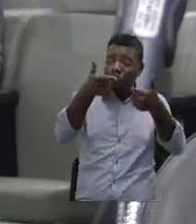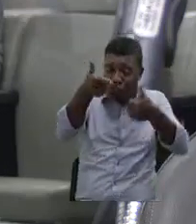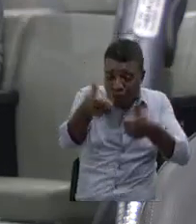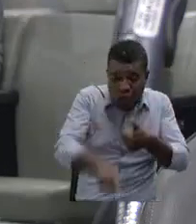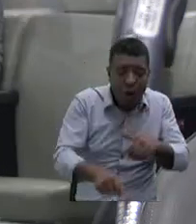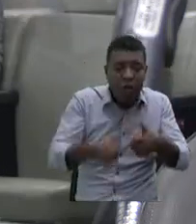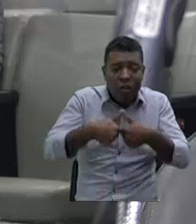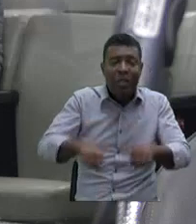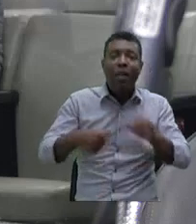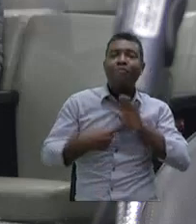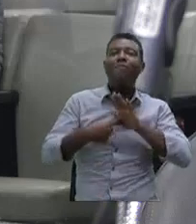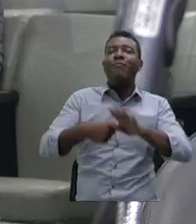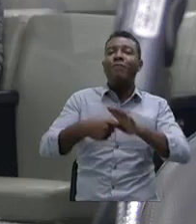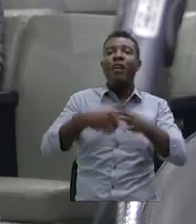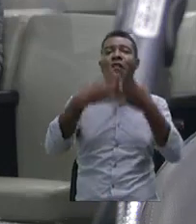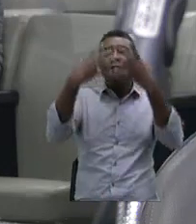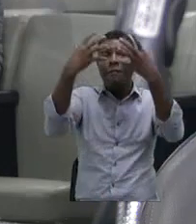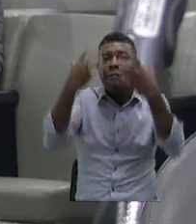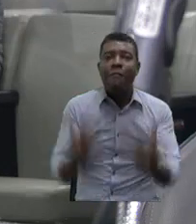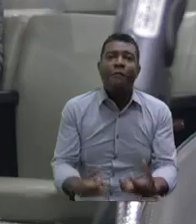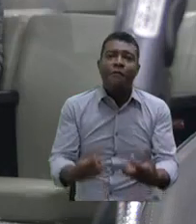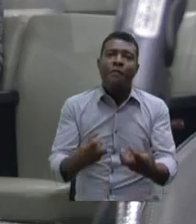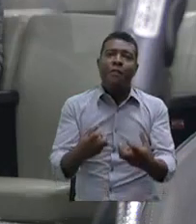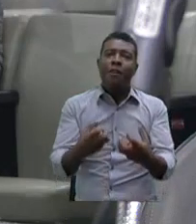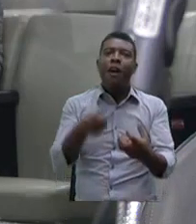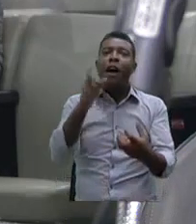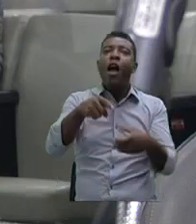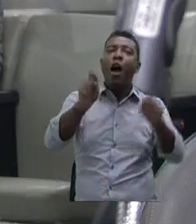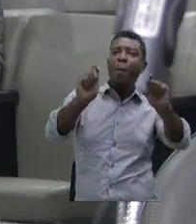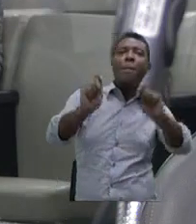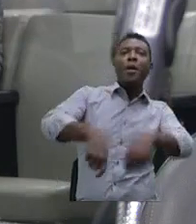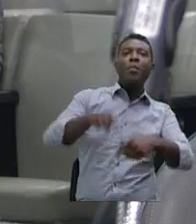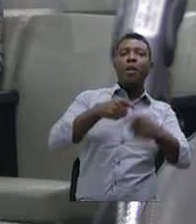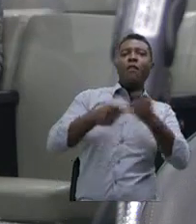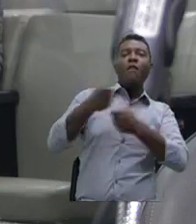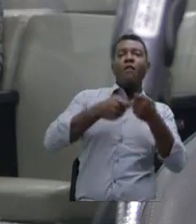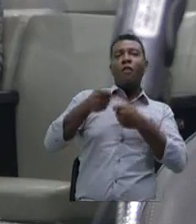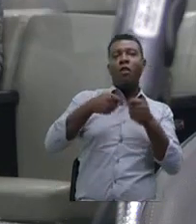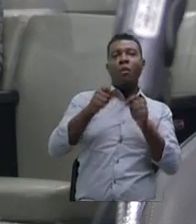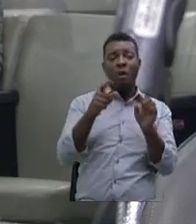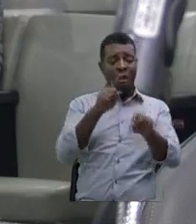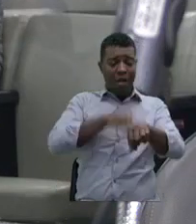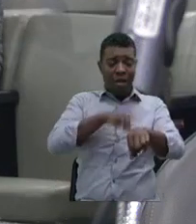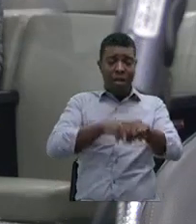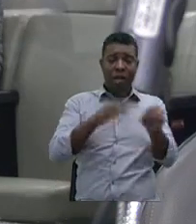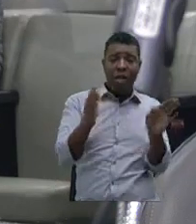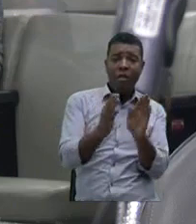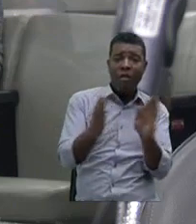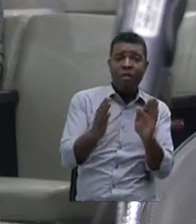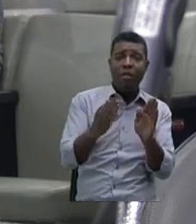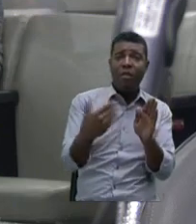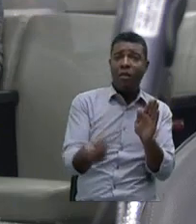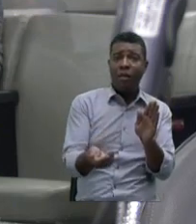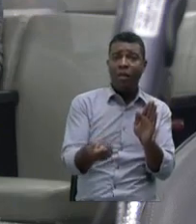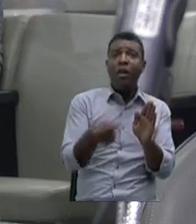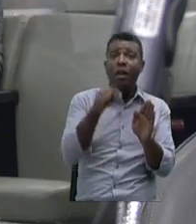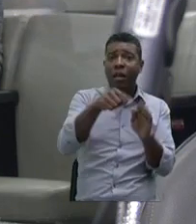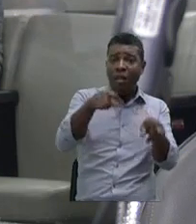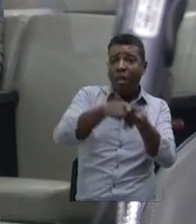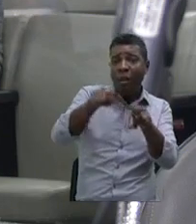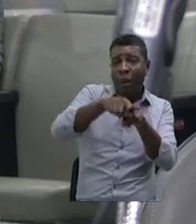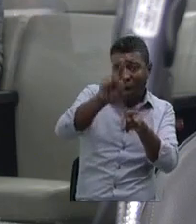o esgotamento de uma possibilidade econômica num curto espaço de tempo. Isso também é discutir